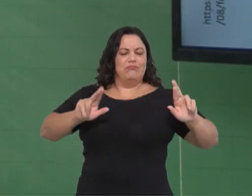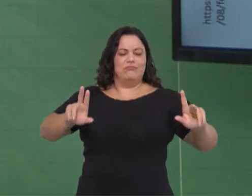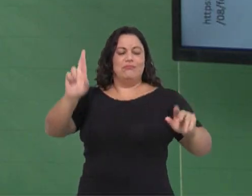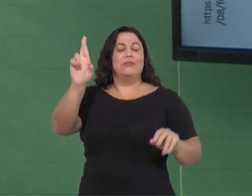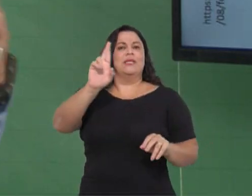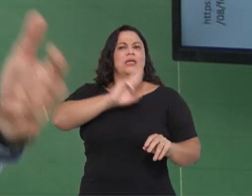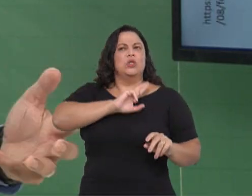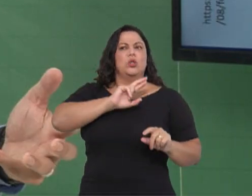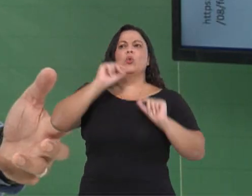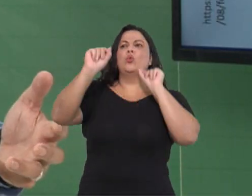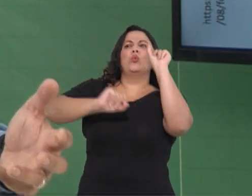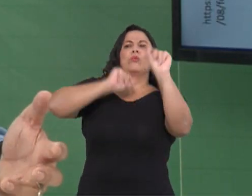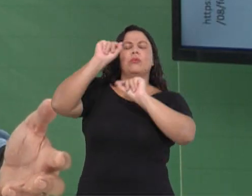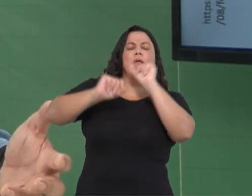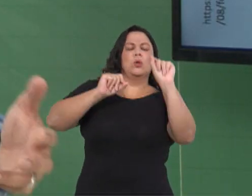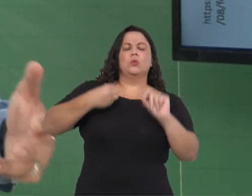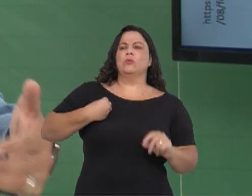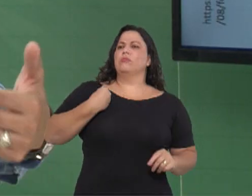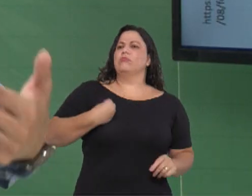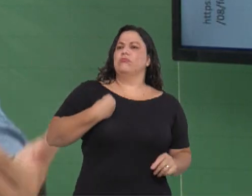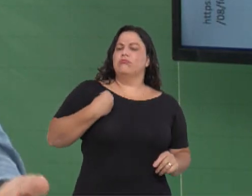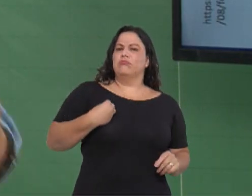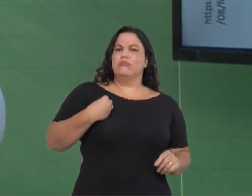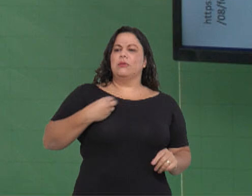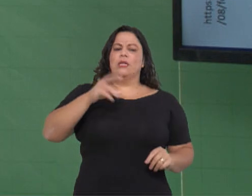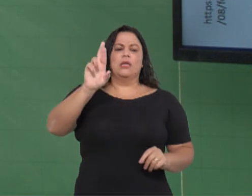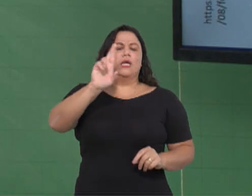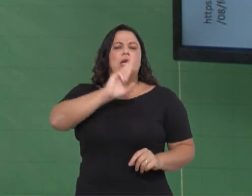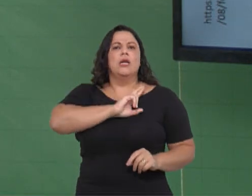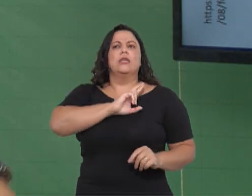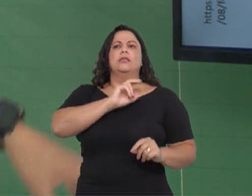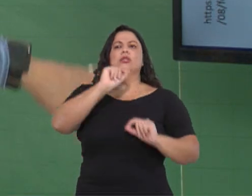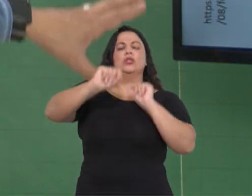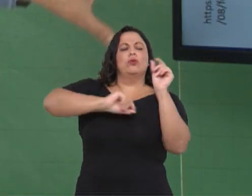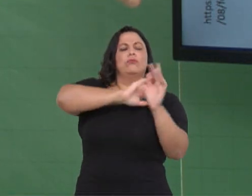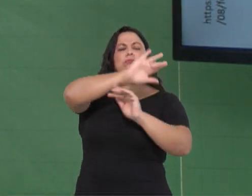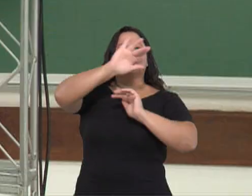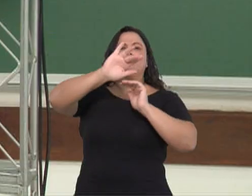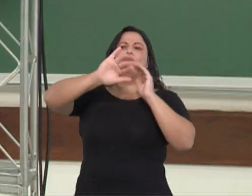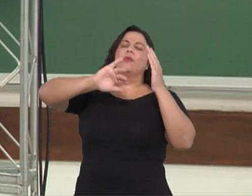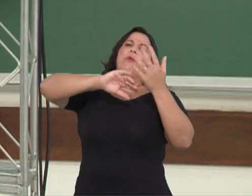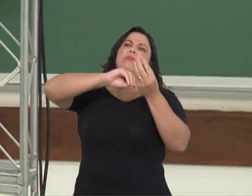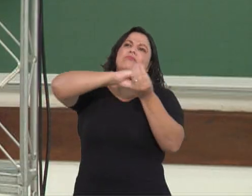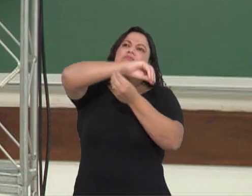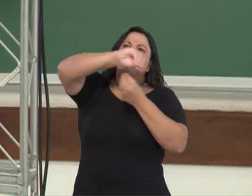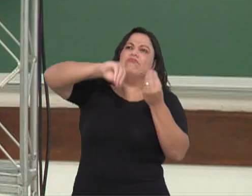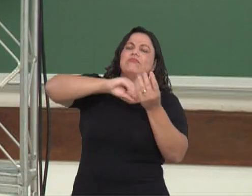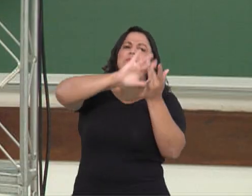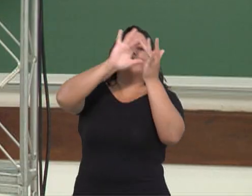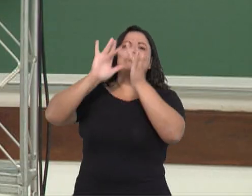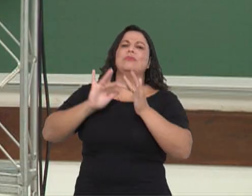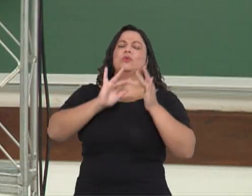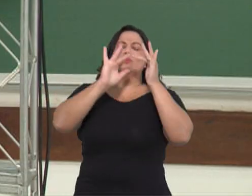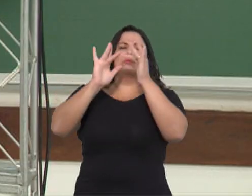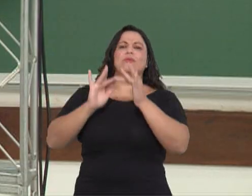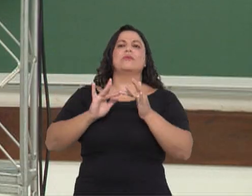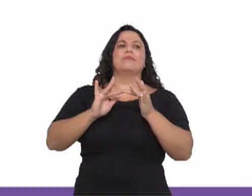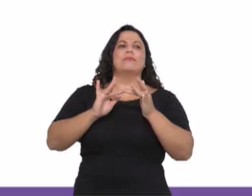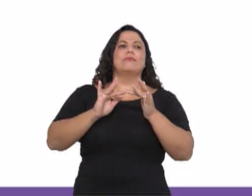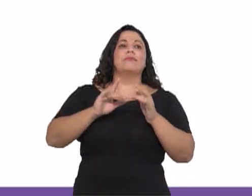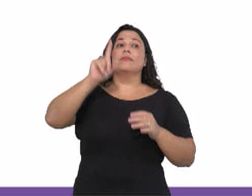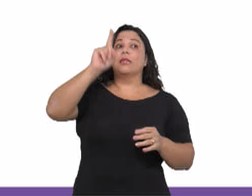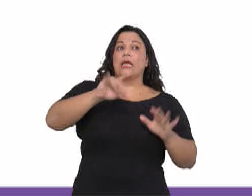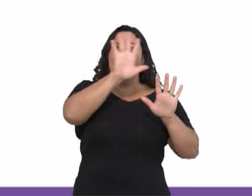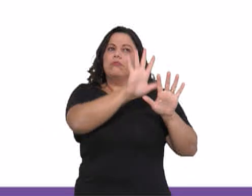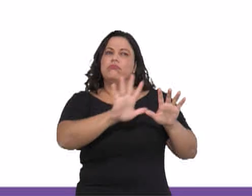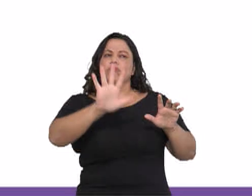que existe de religião no folclore ou de folclore nas religiões? Aqui na imagem nós temos um mapa